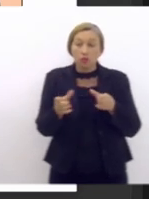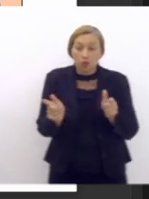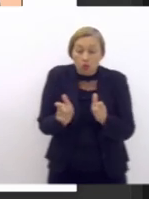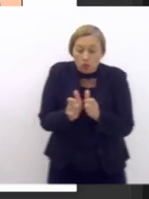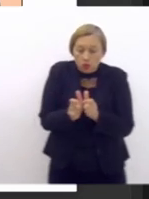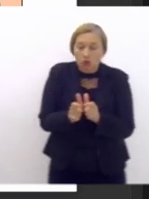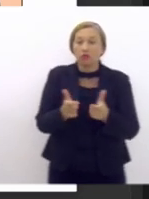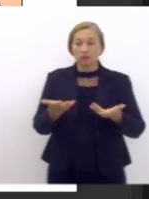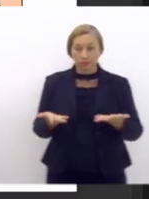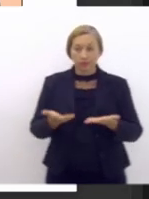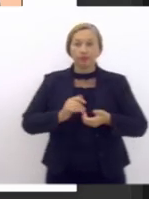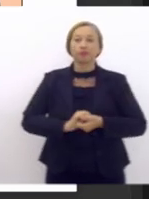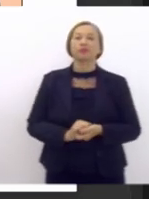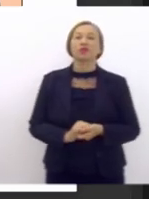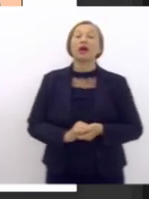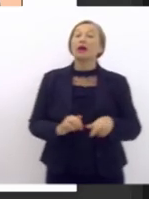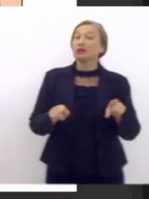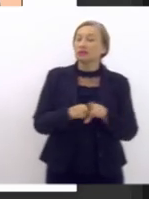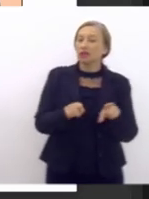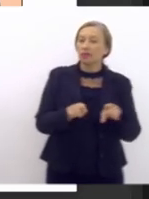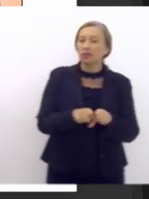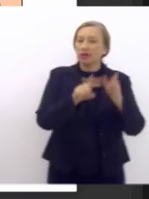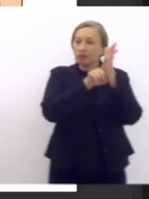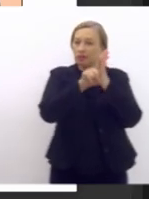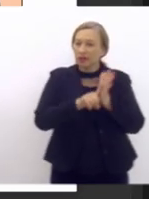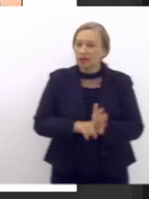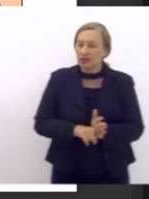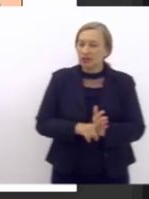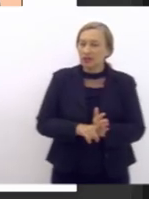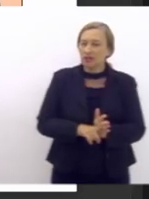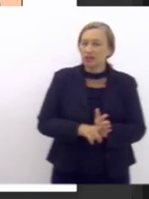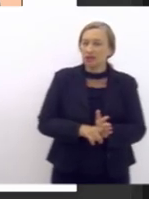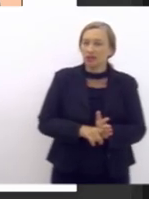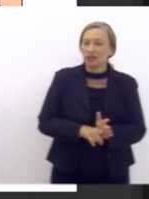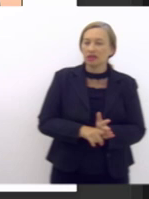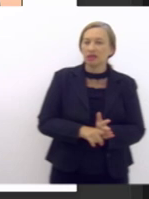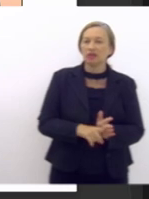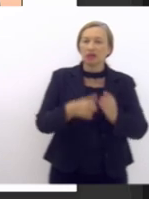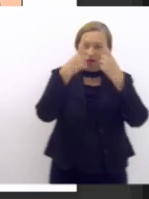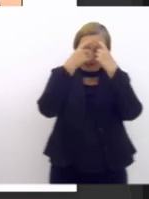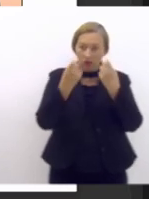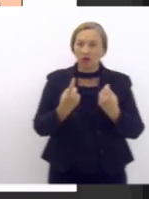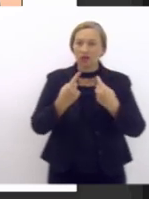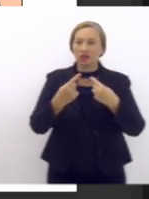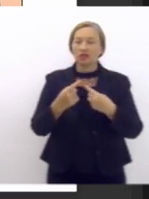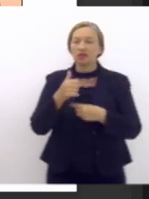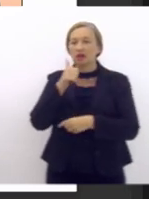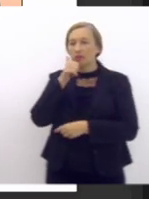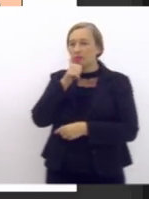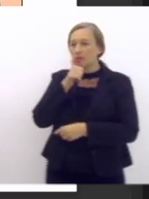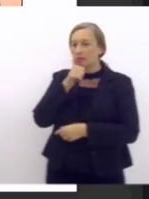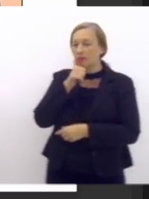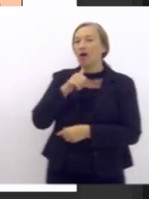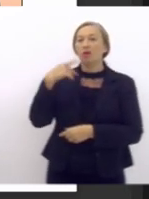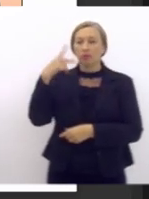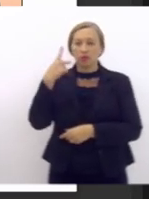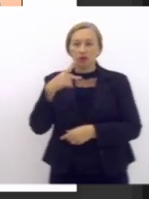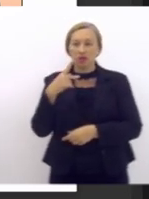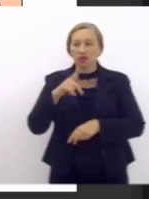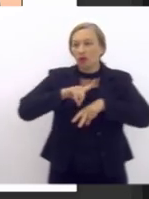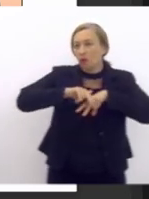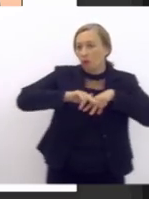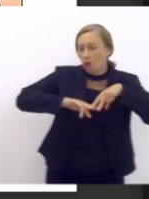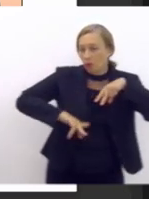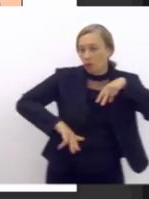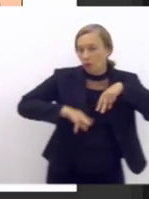da política. E também pesquisas que fazem análise da violência política em virtude da raça, da etnia, da idade,